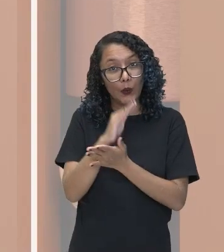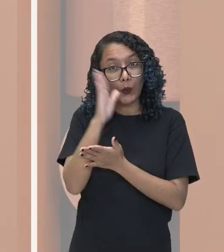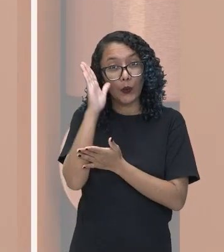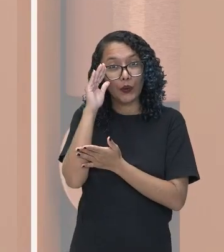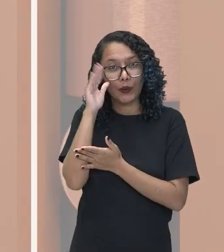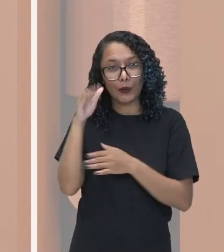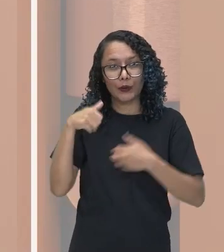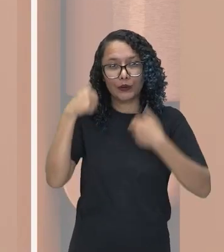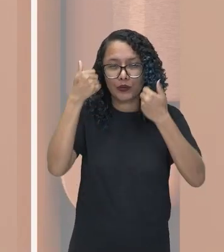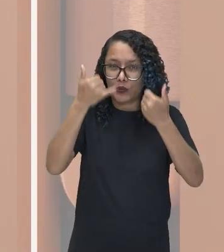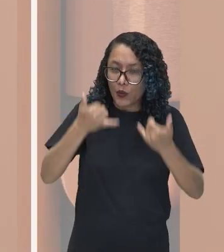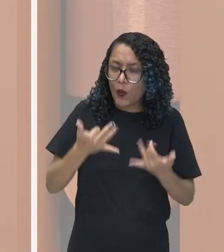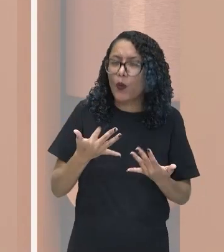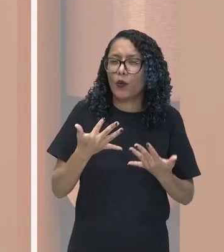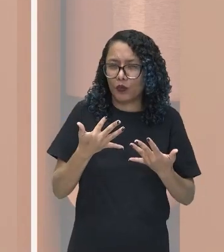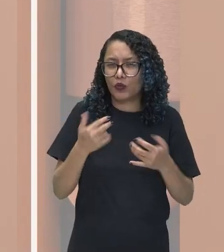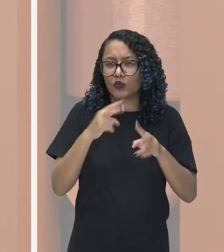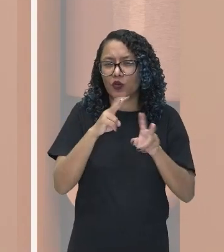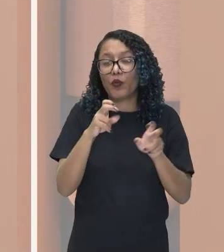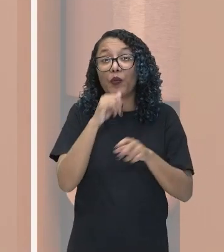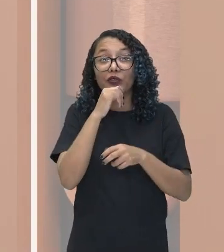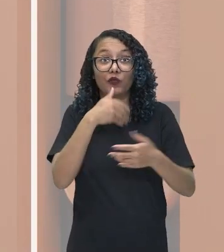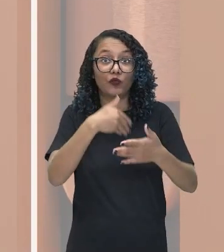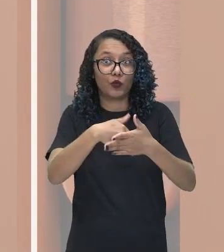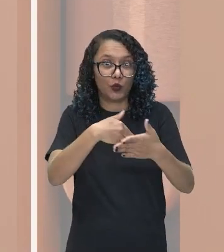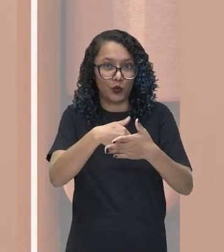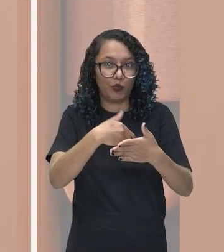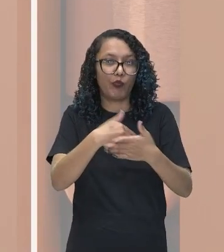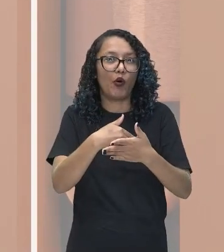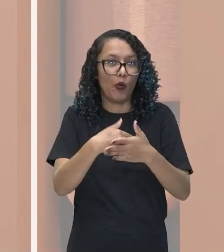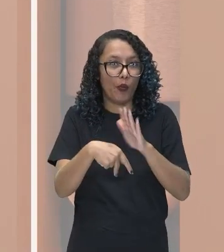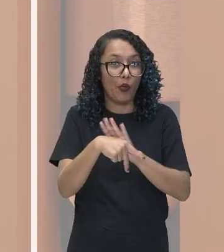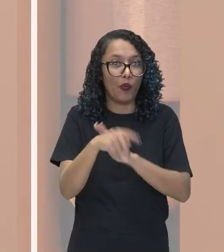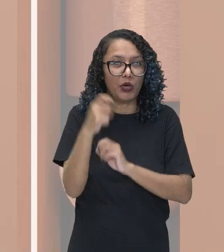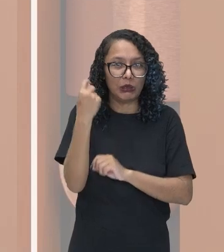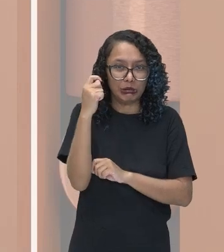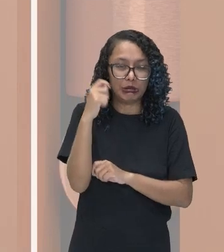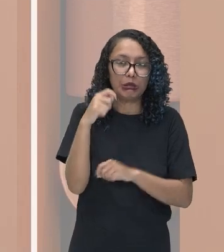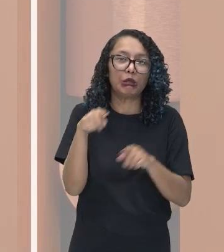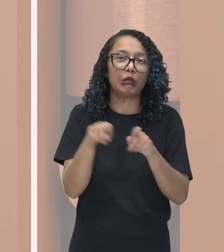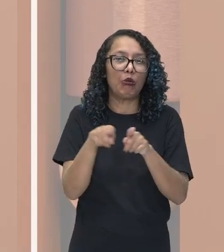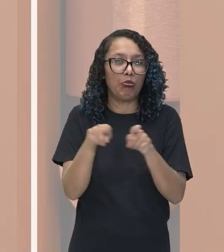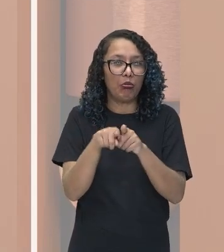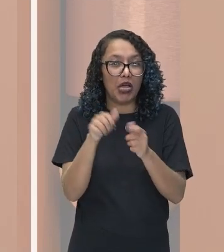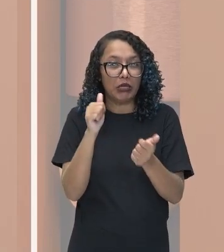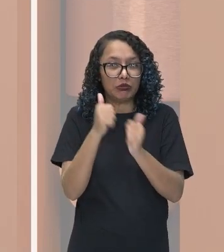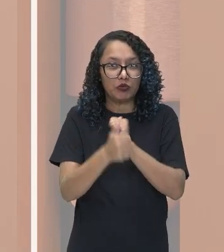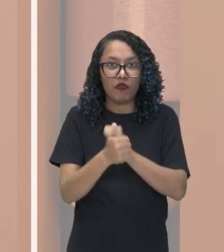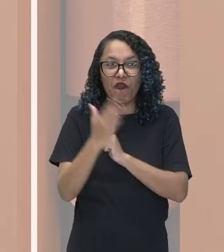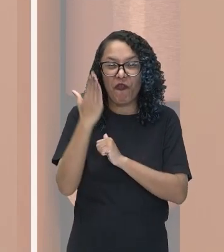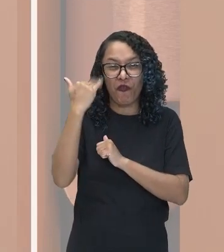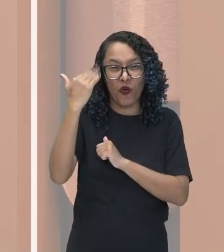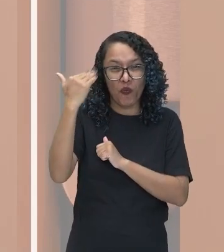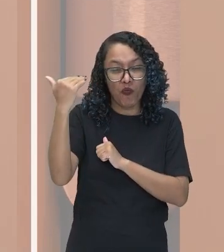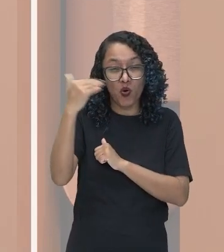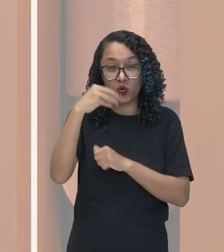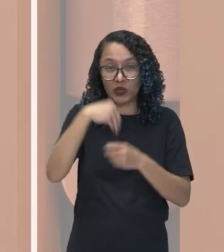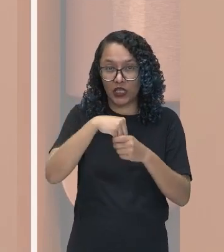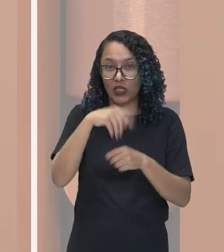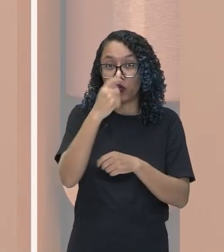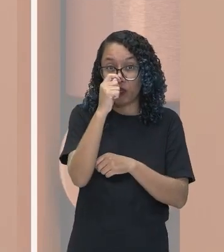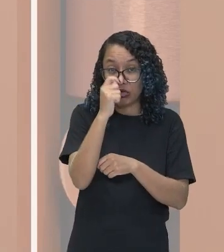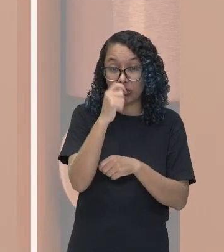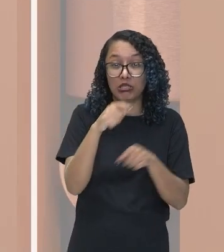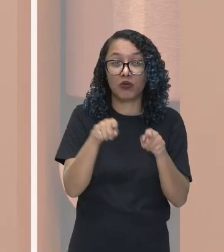falando aí sobre, por exemplo, o futebol argentino, né? Que é um dos esportes mais populares, não somente na Argentina,